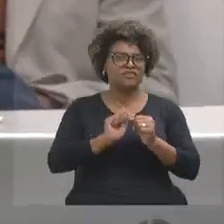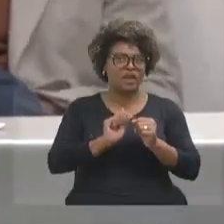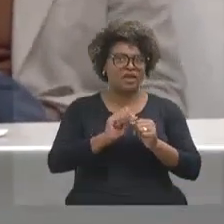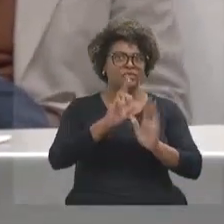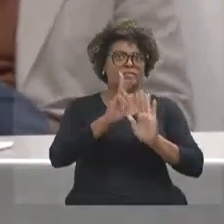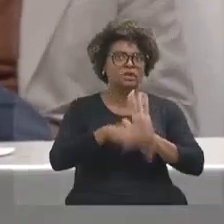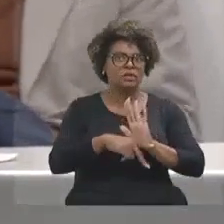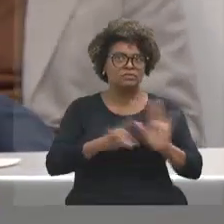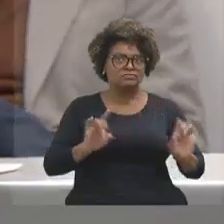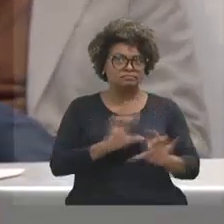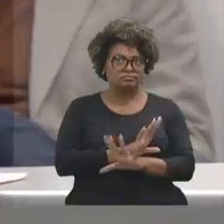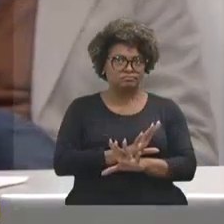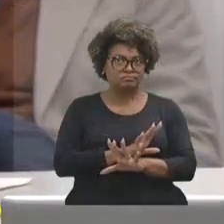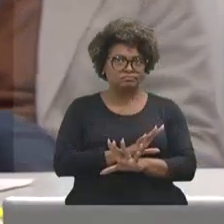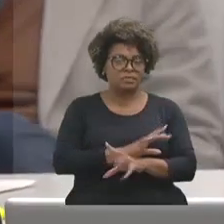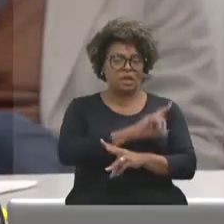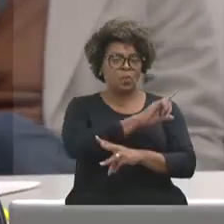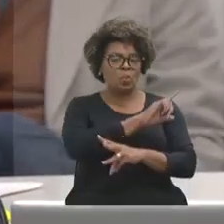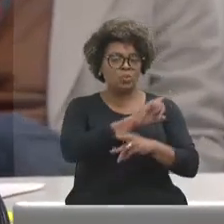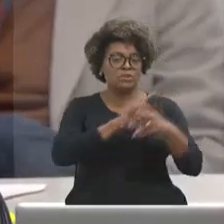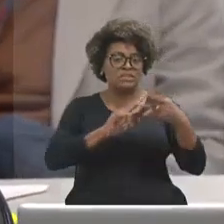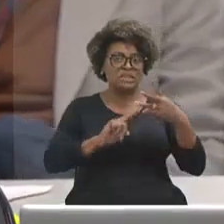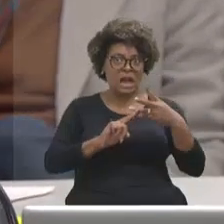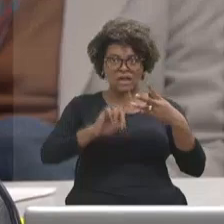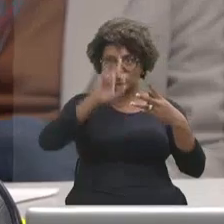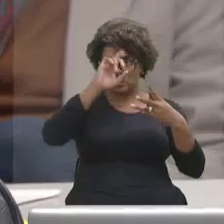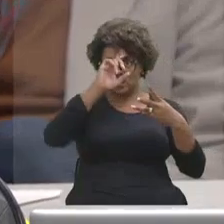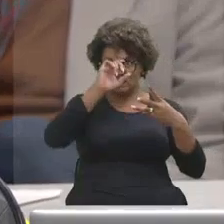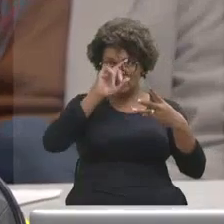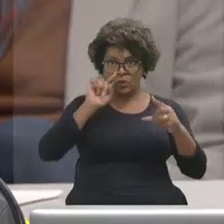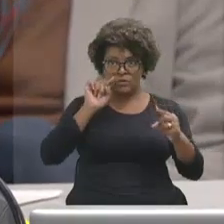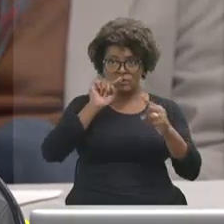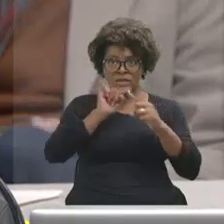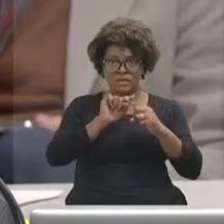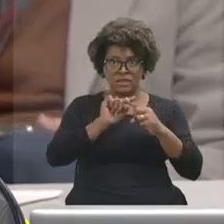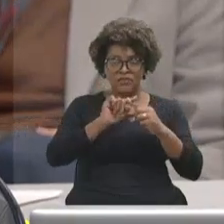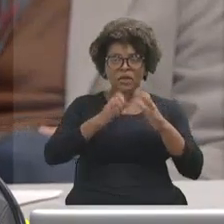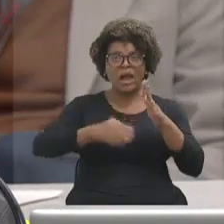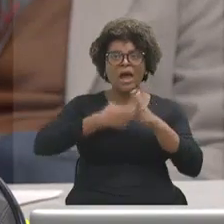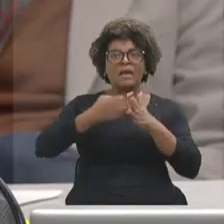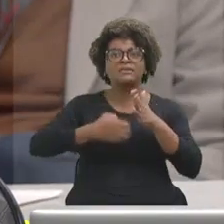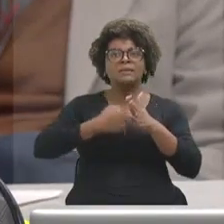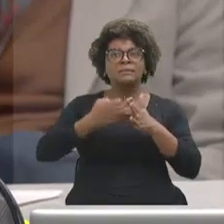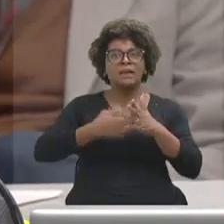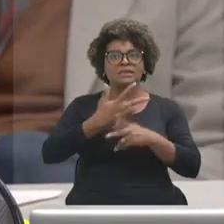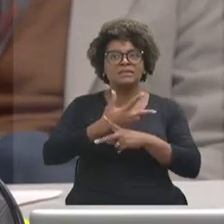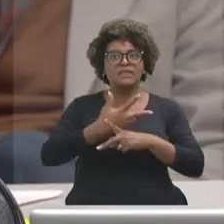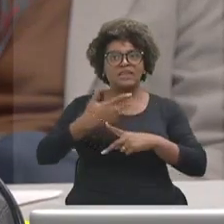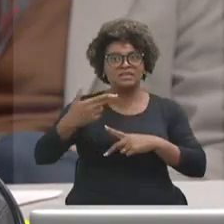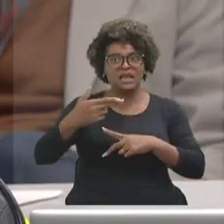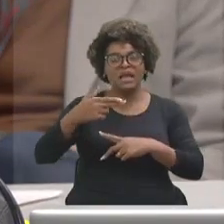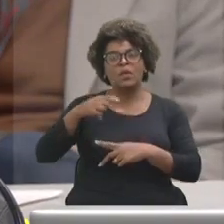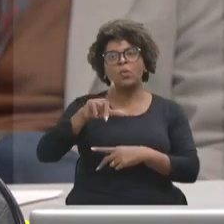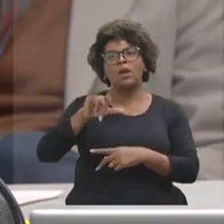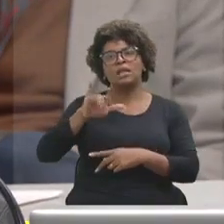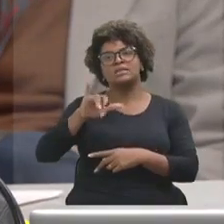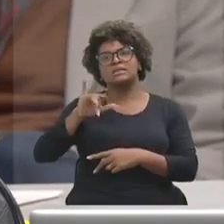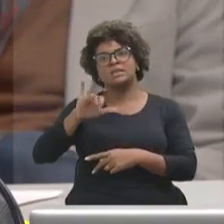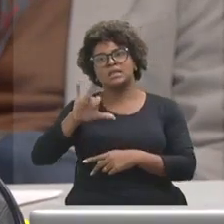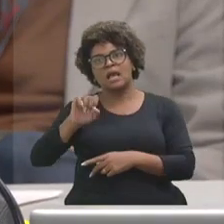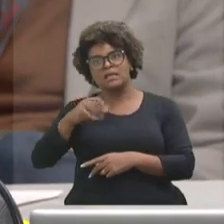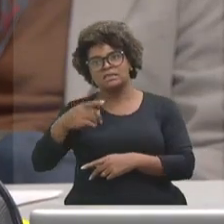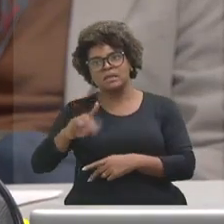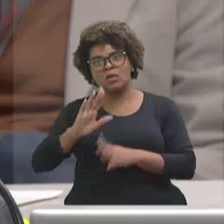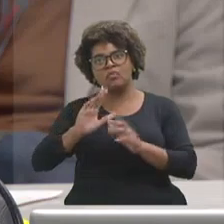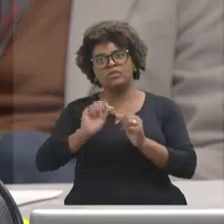esses três hospitais especificamente as empresas vencedoras elas estão fazendo refazendo os projetos arquiteturas complementares